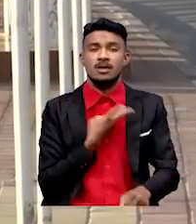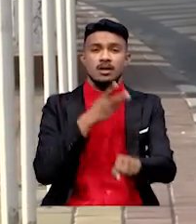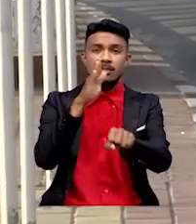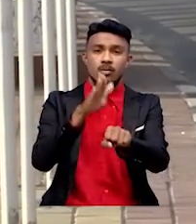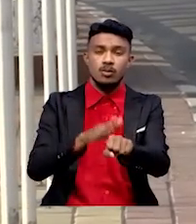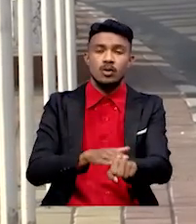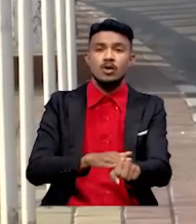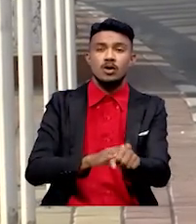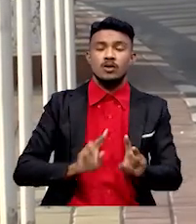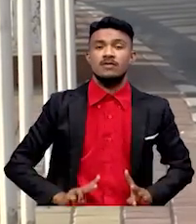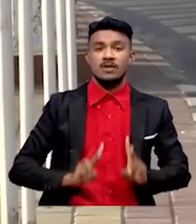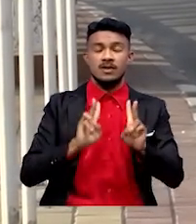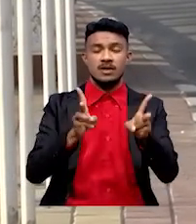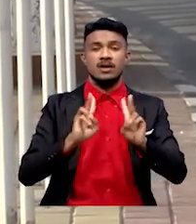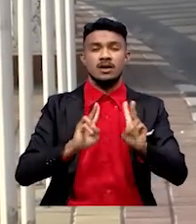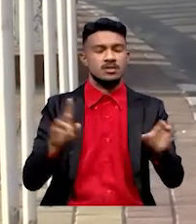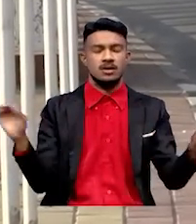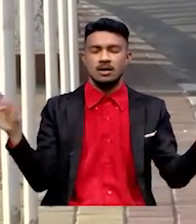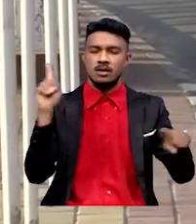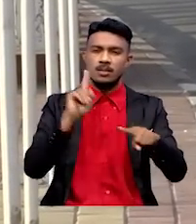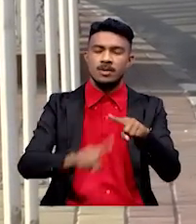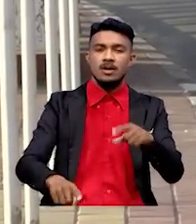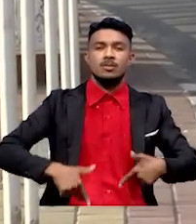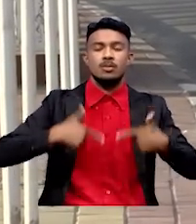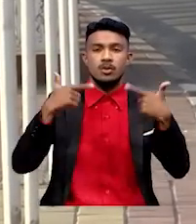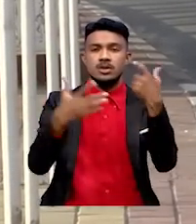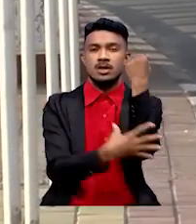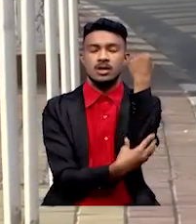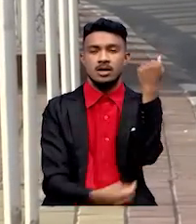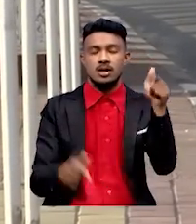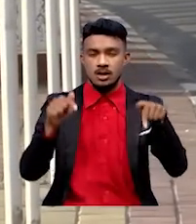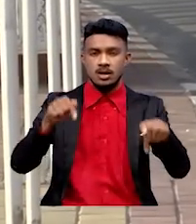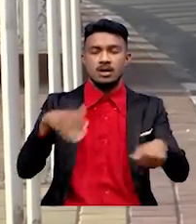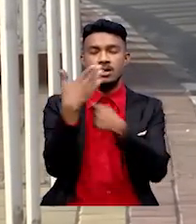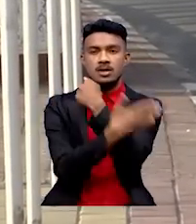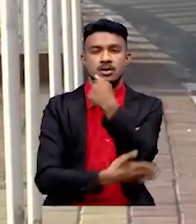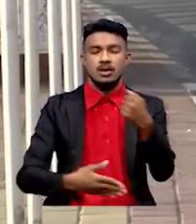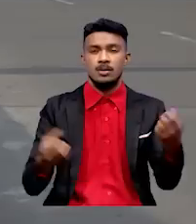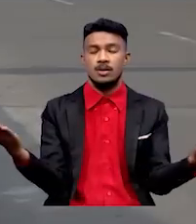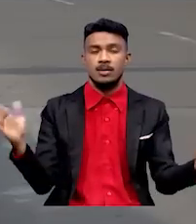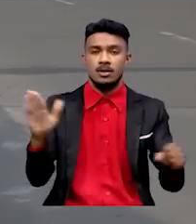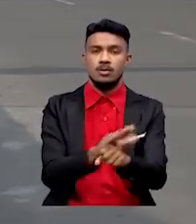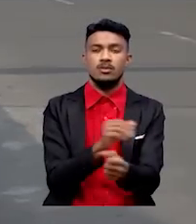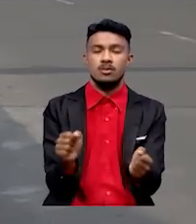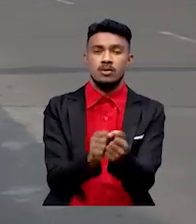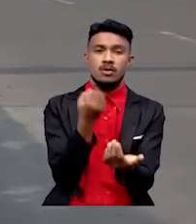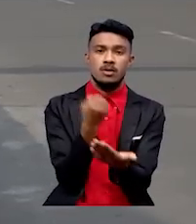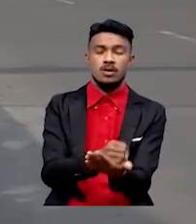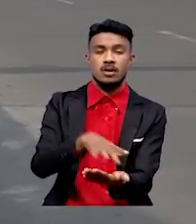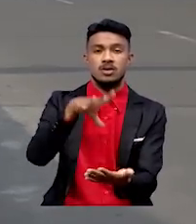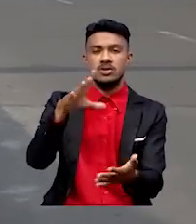Asuain, la merece moris e kia iha raida ne, nebe na konu horikusoi. A cara que ela